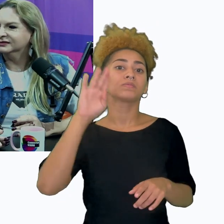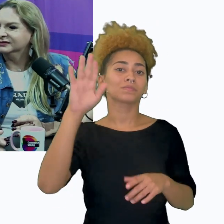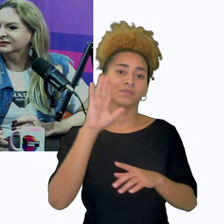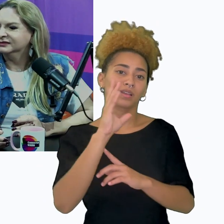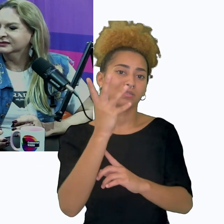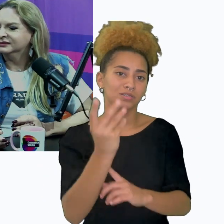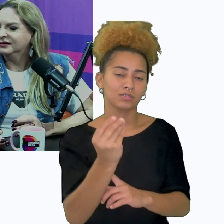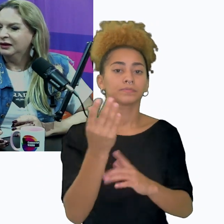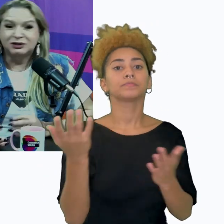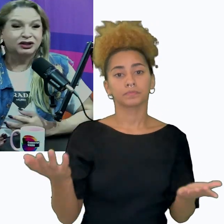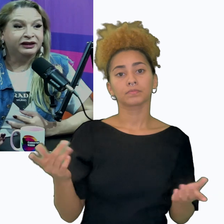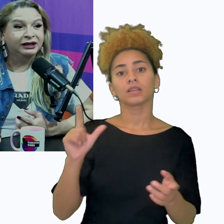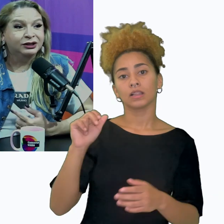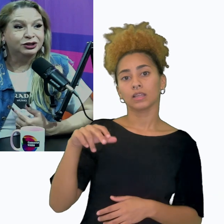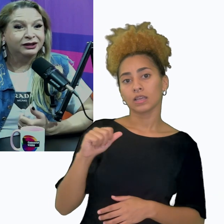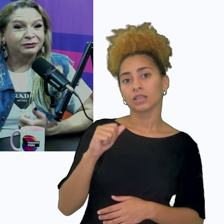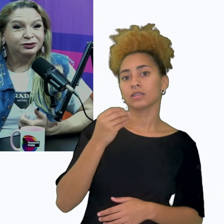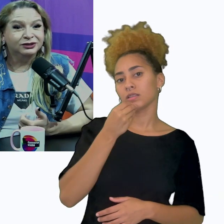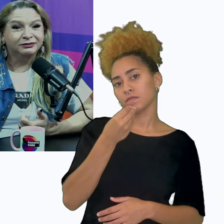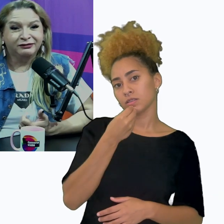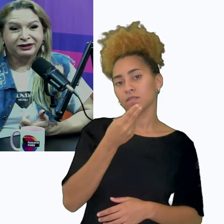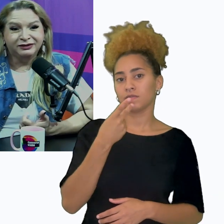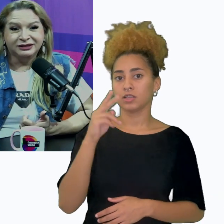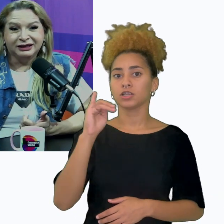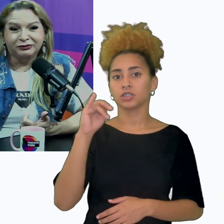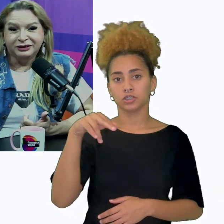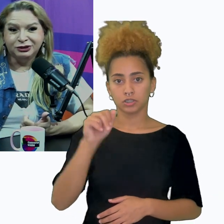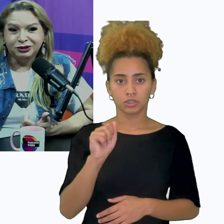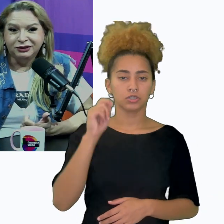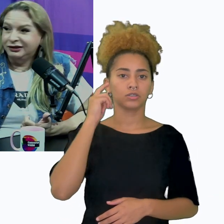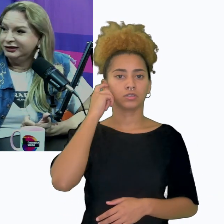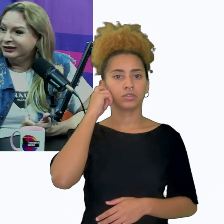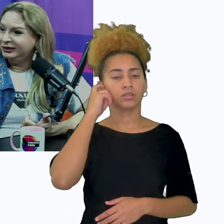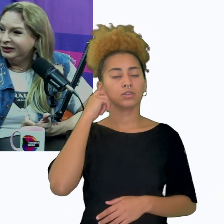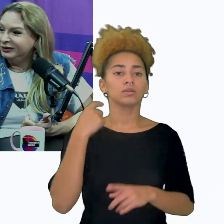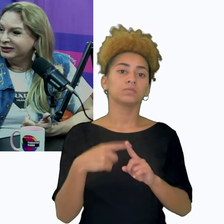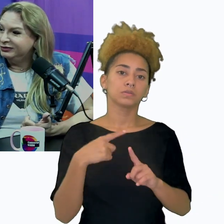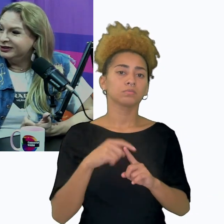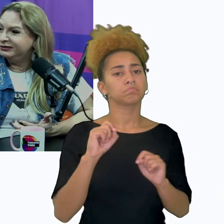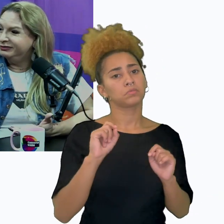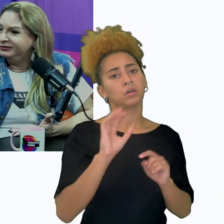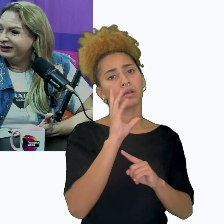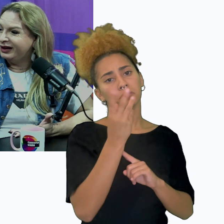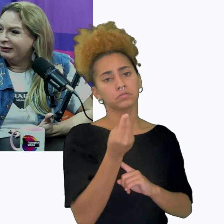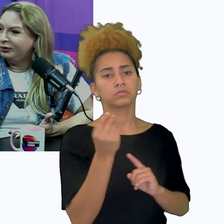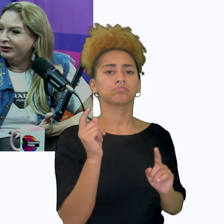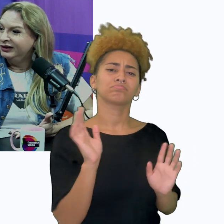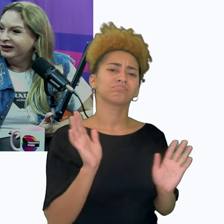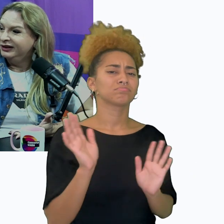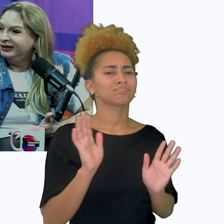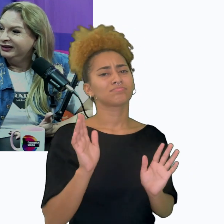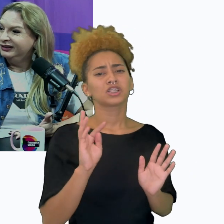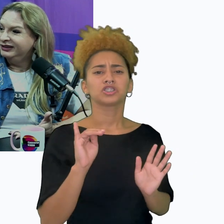queria ser artista. Mas eu acho que falando em artista, a Lena deve citar talvez a Tina Turner, né? Porque inclusive você... Pode ser artistas